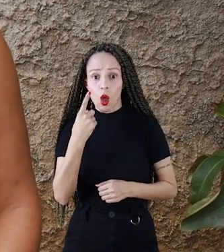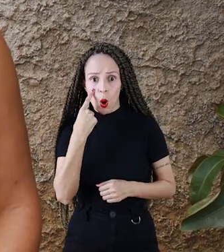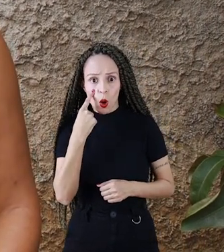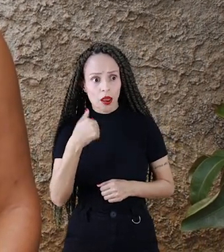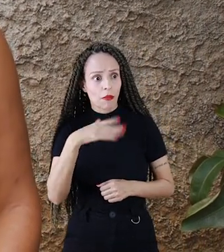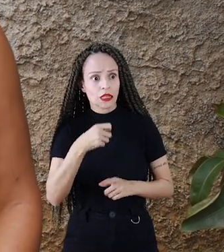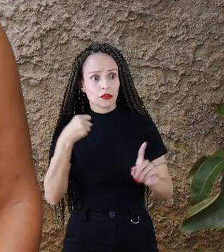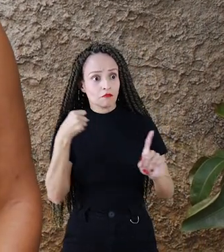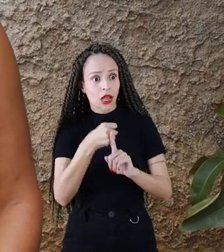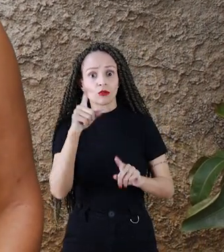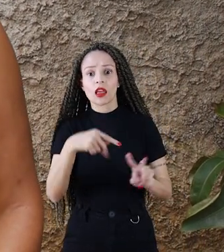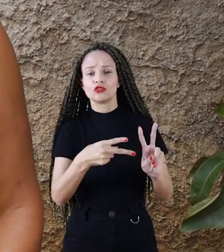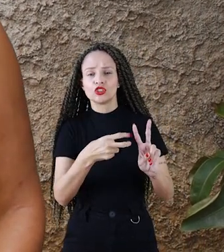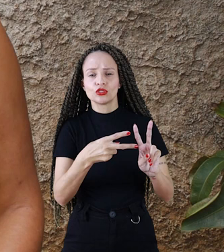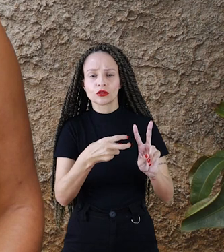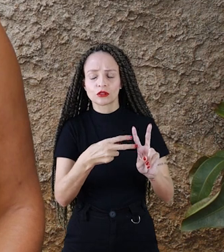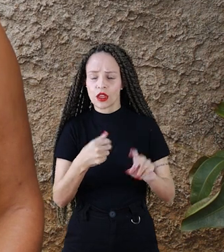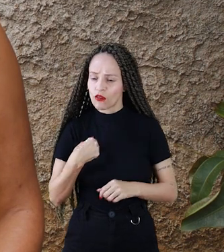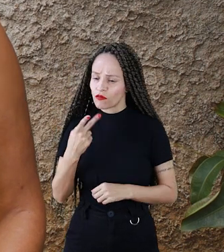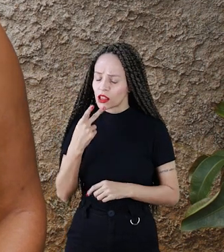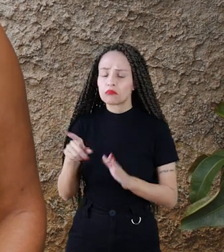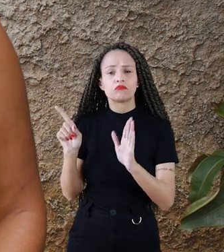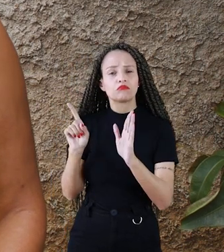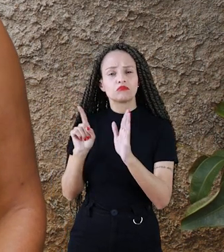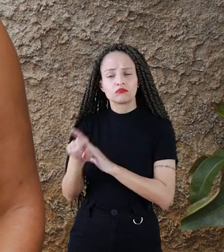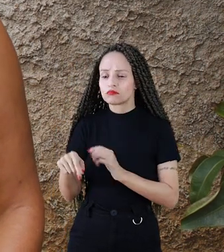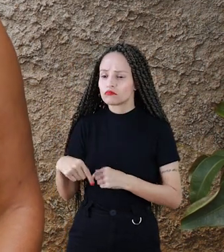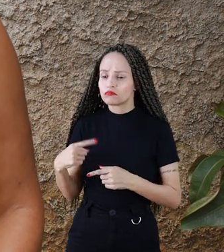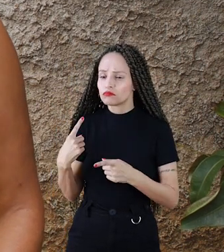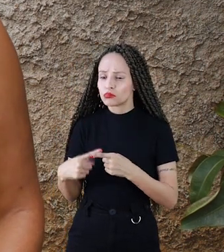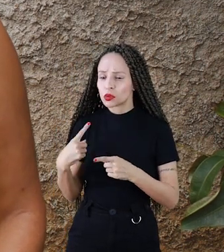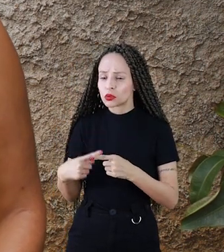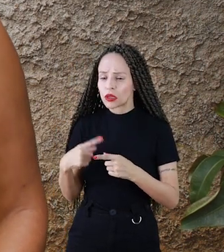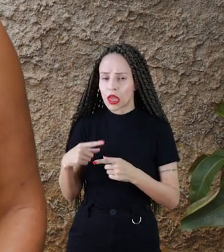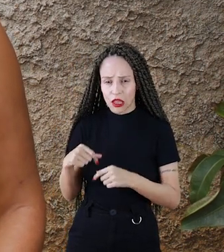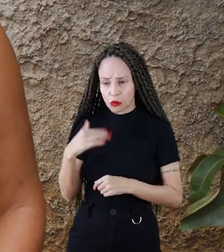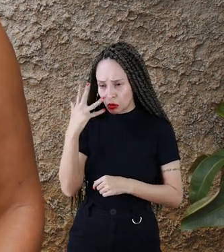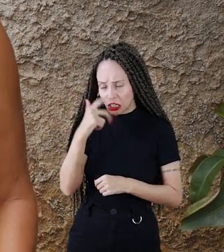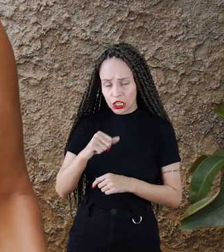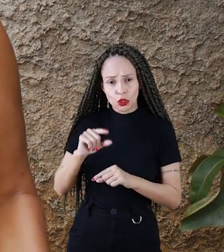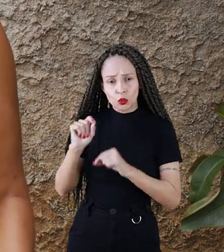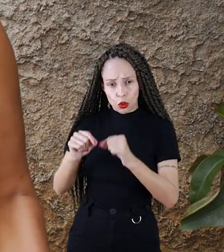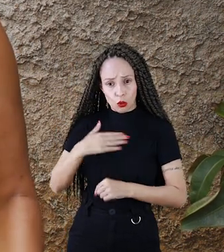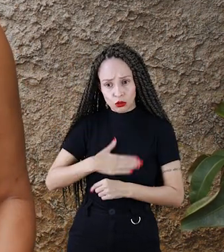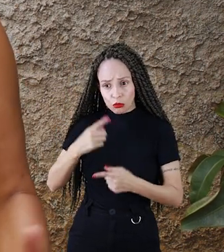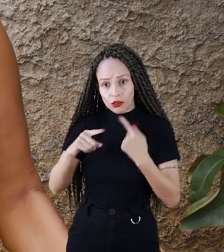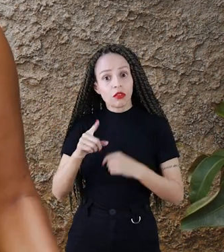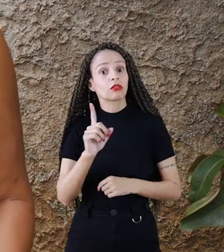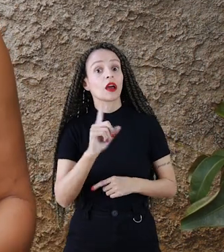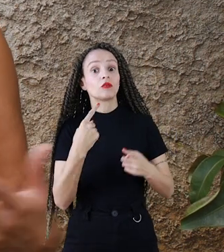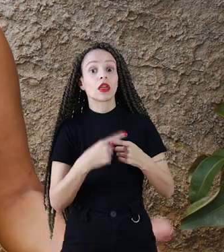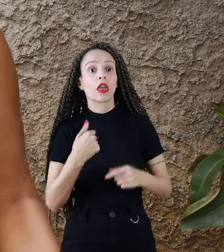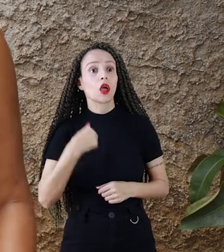falou porque ela disse olha o que mais me impactou foram os indígenas aí Eli Perguntou mas mas por que você achou